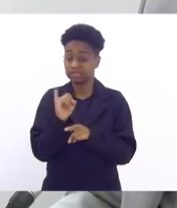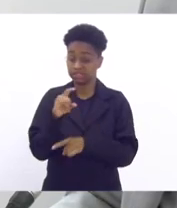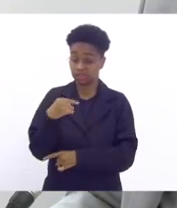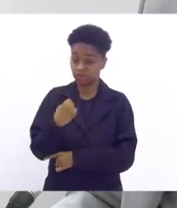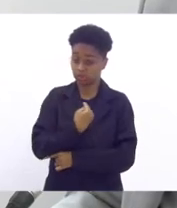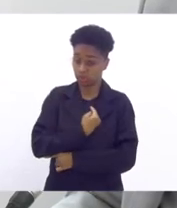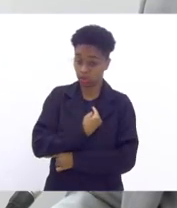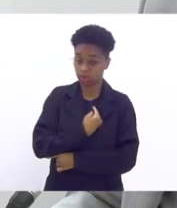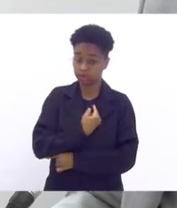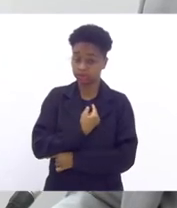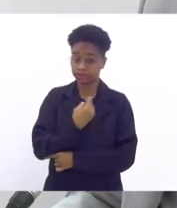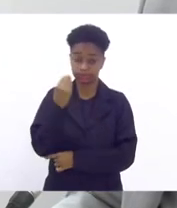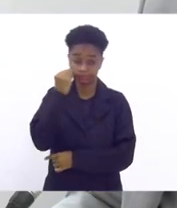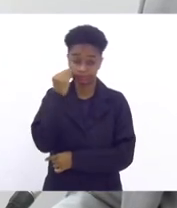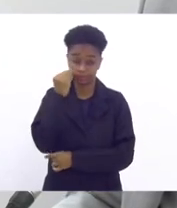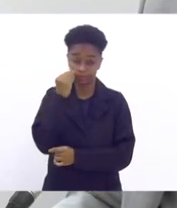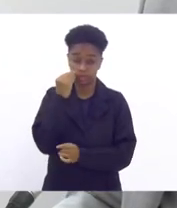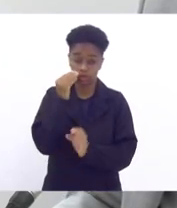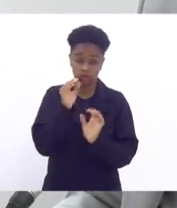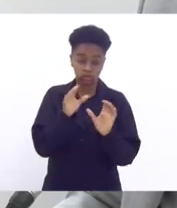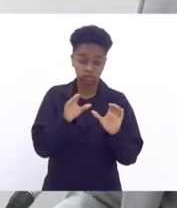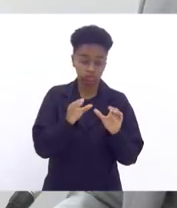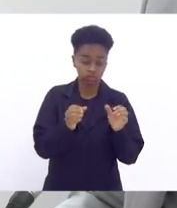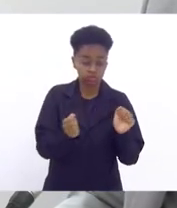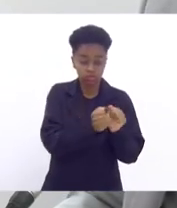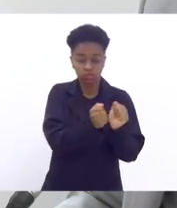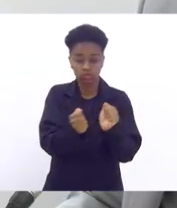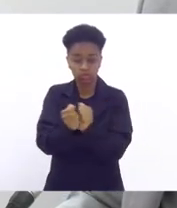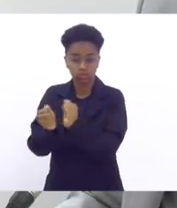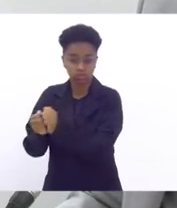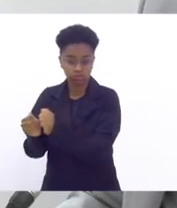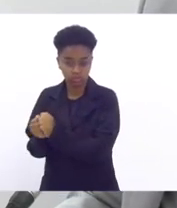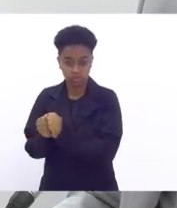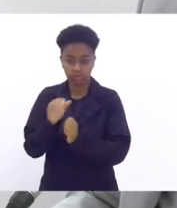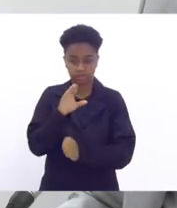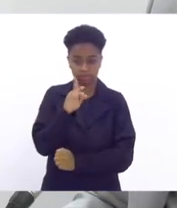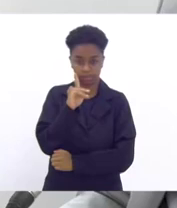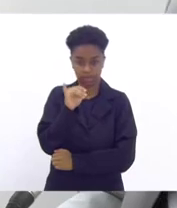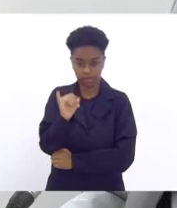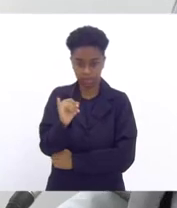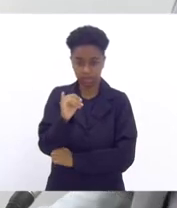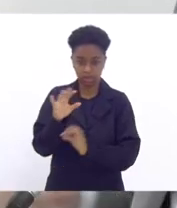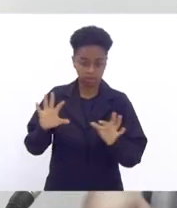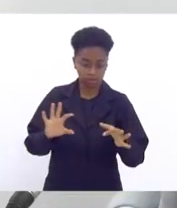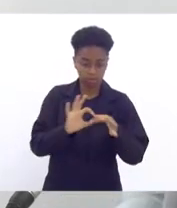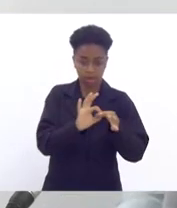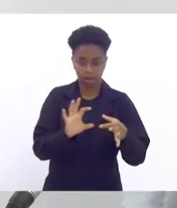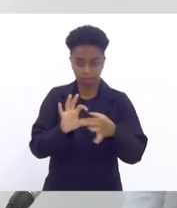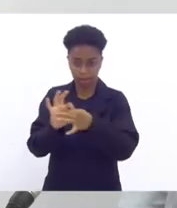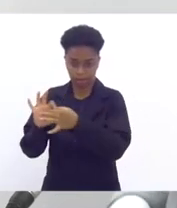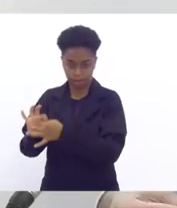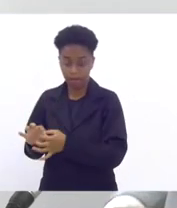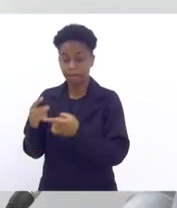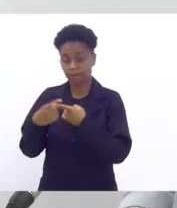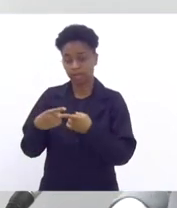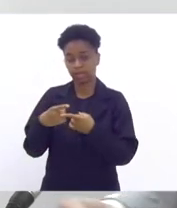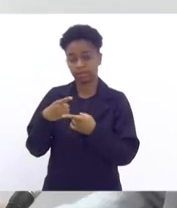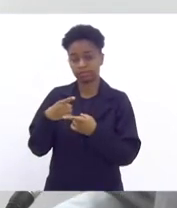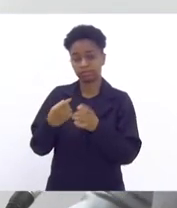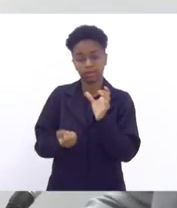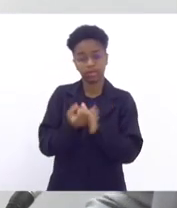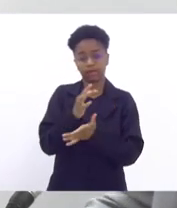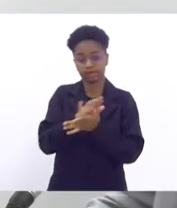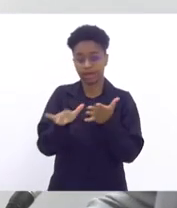de compilar algo mais CPI a gente acaba criando vagas porque há uma CPI da deputada Marta Rocha de